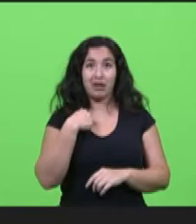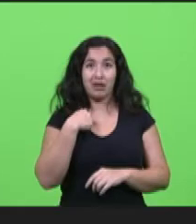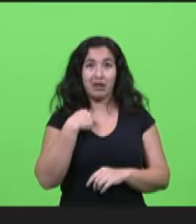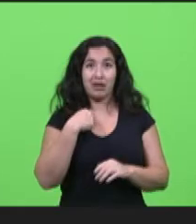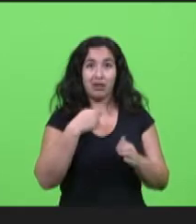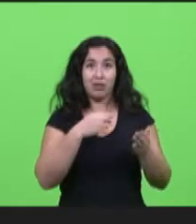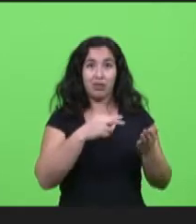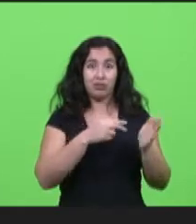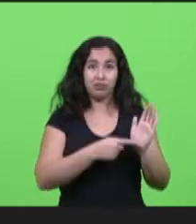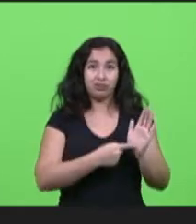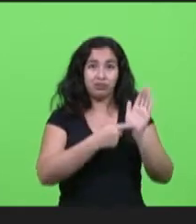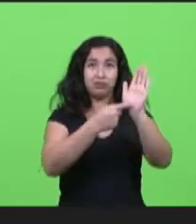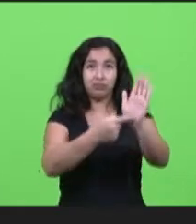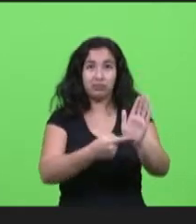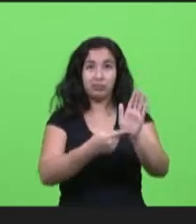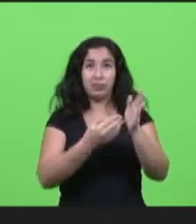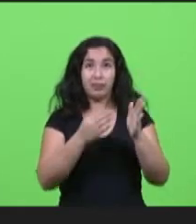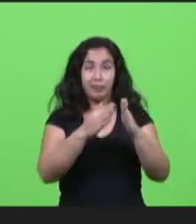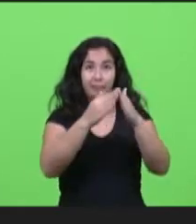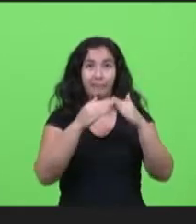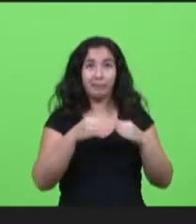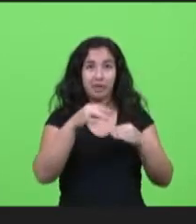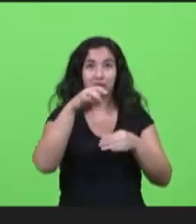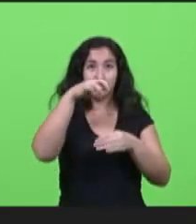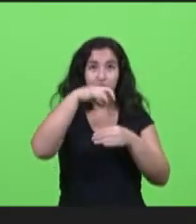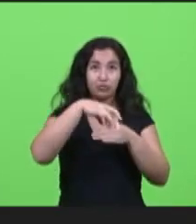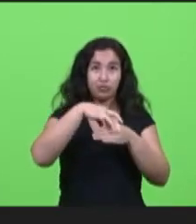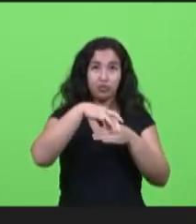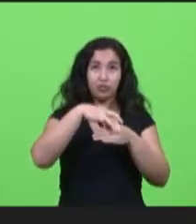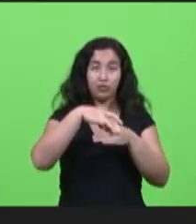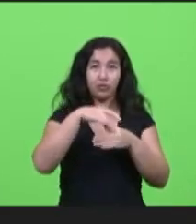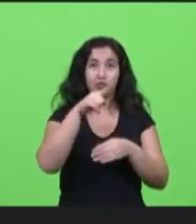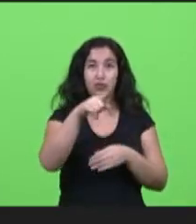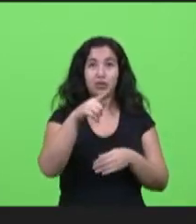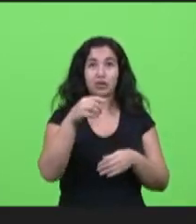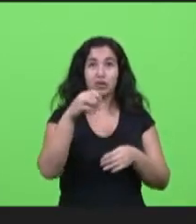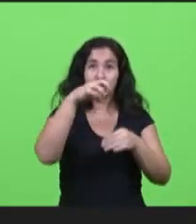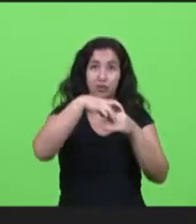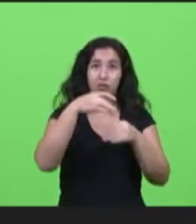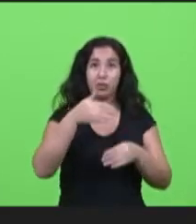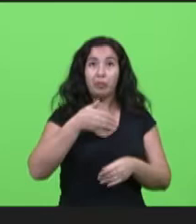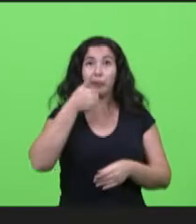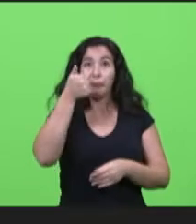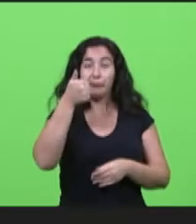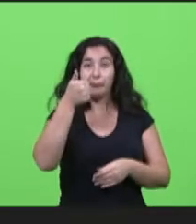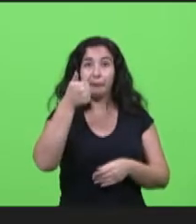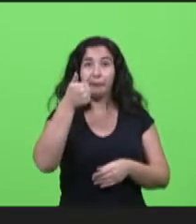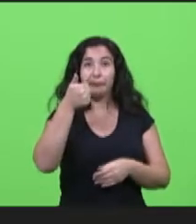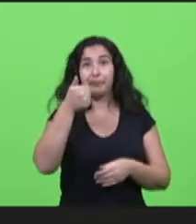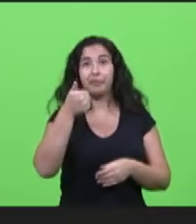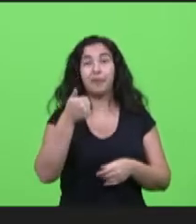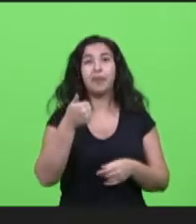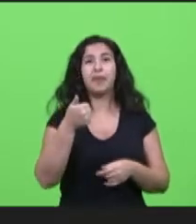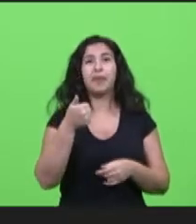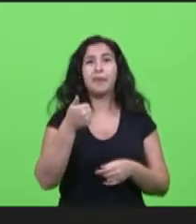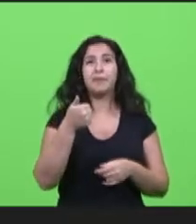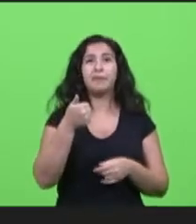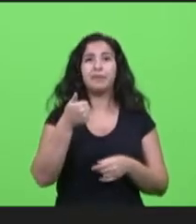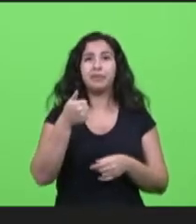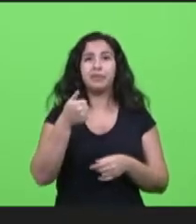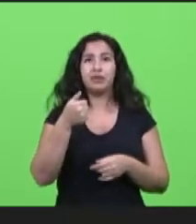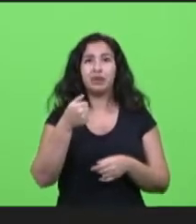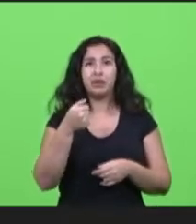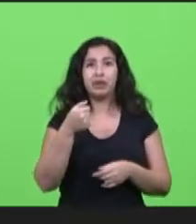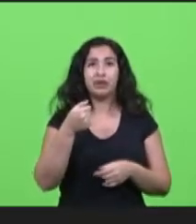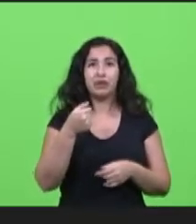encaminhar o voto, pedindo que a minha bancada que vote positivamente em relação a ele, né? Não vou tentar entrar no